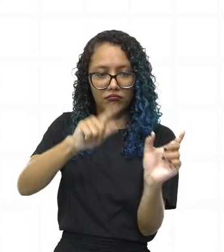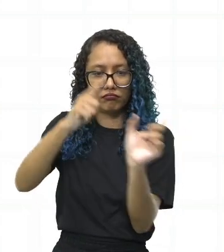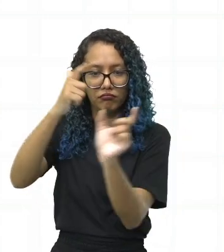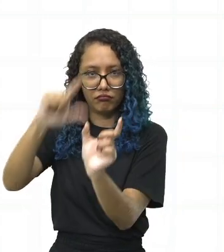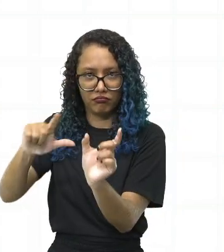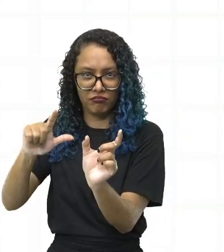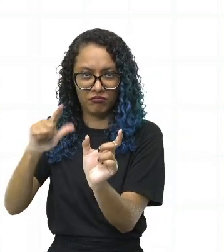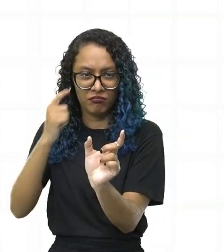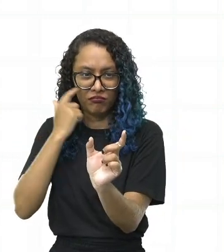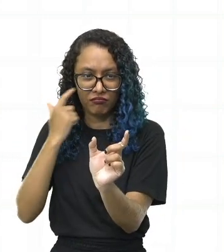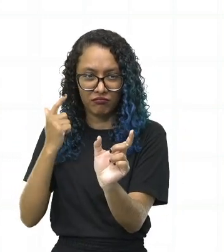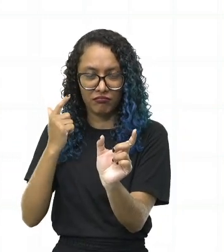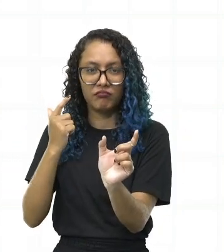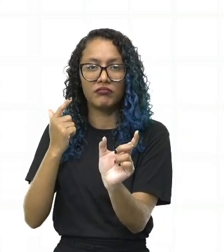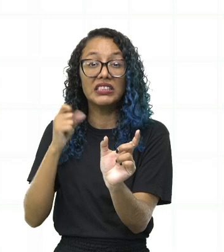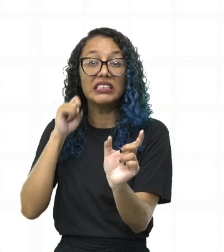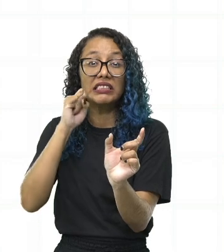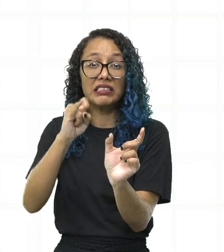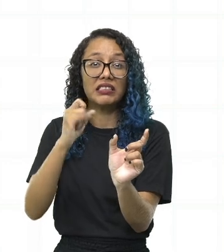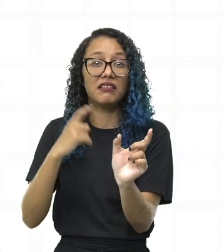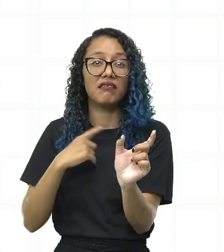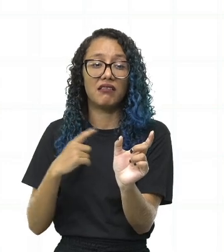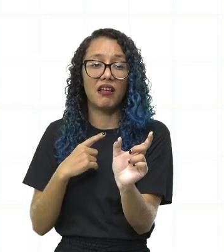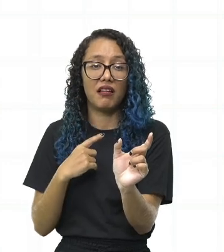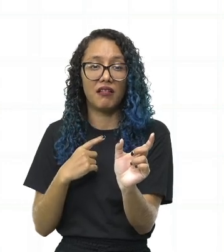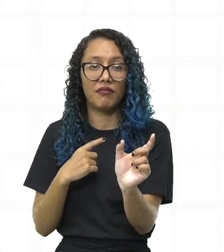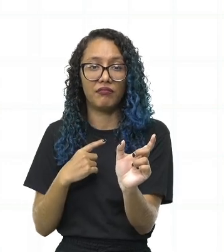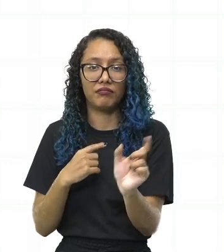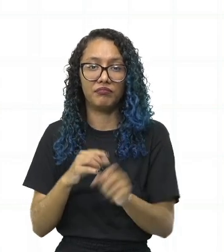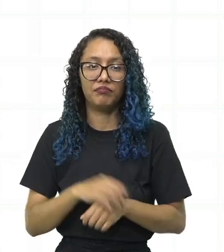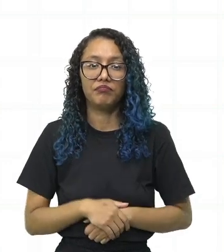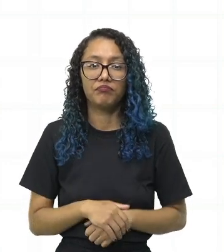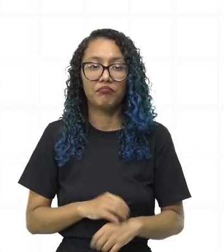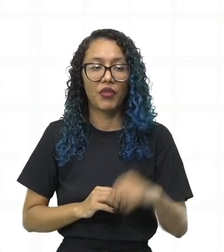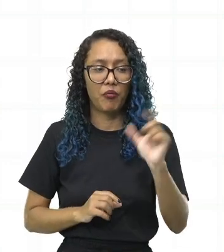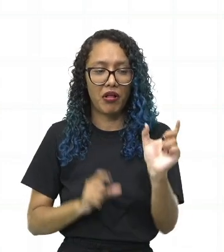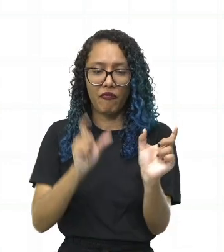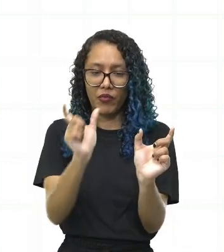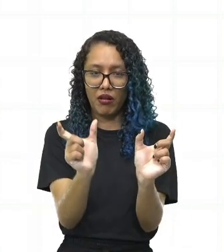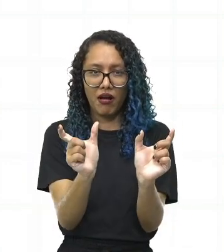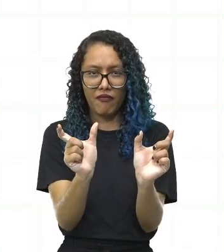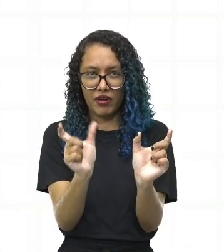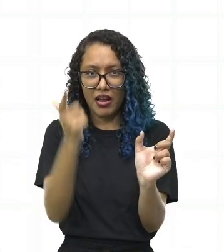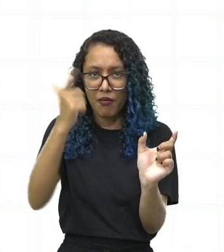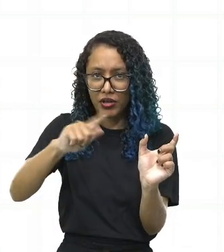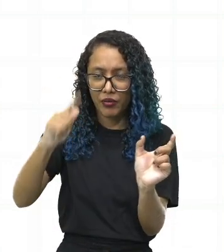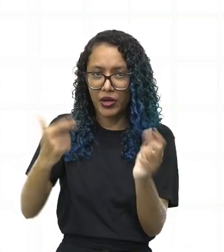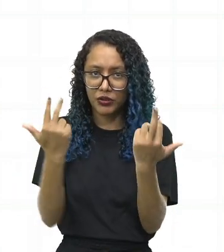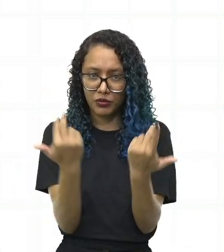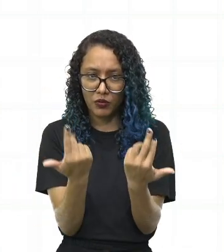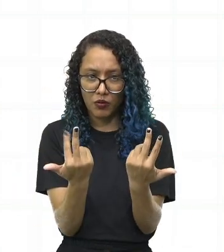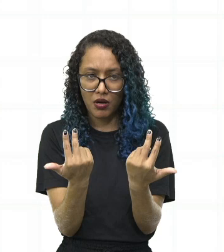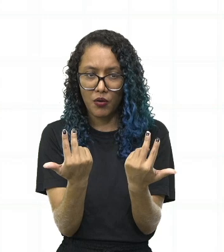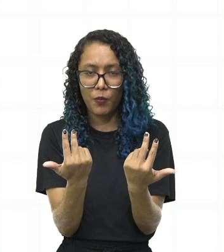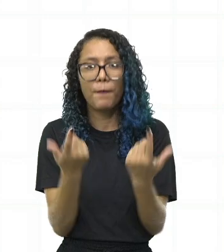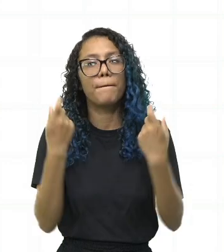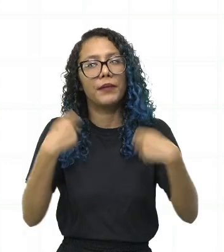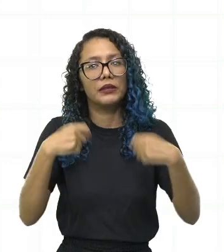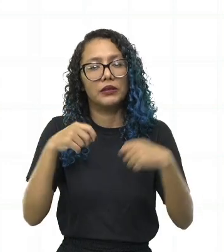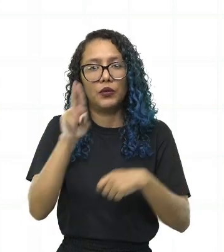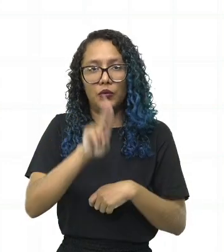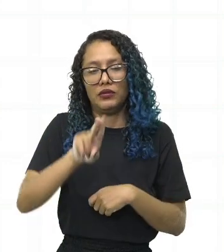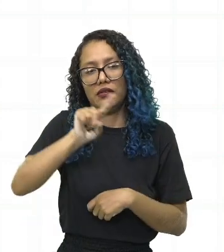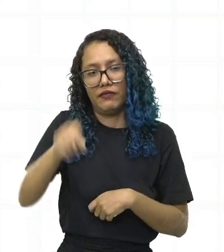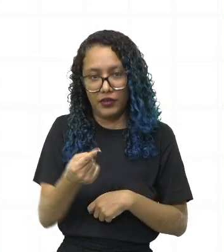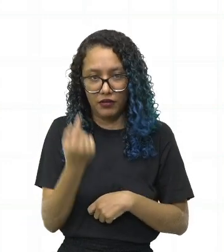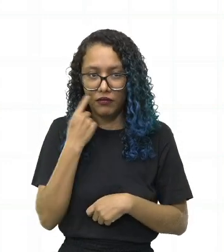Então, quando estamos diante de elementos repetidos, né? Nós temos que utilizar